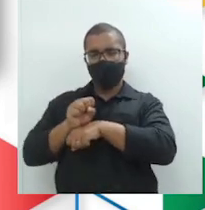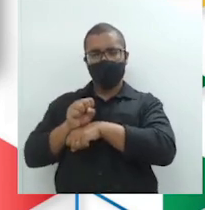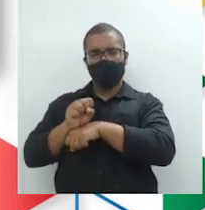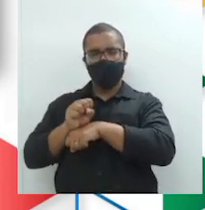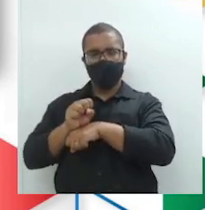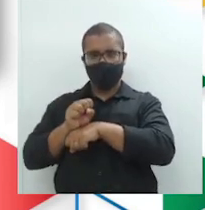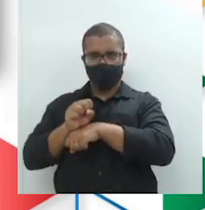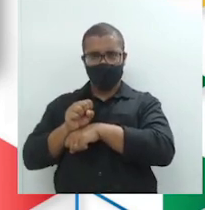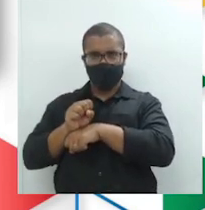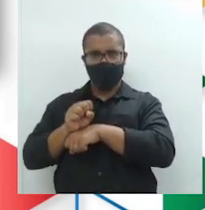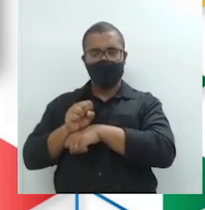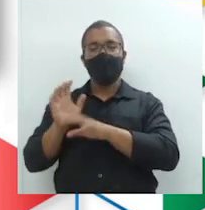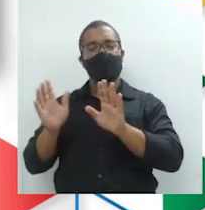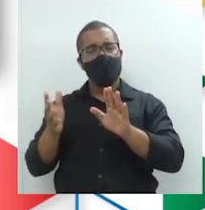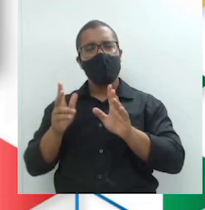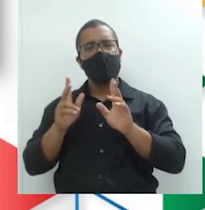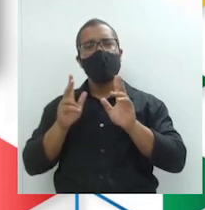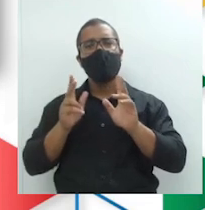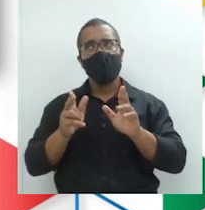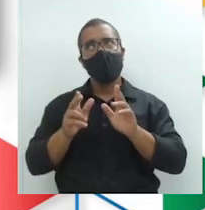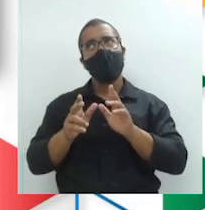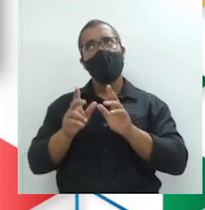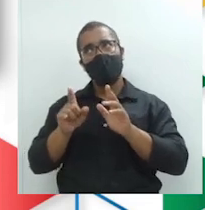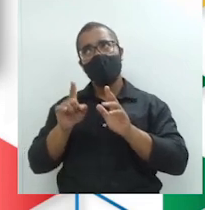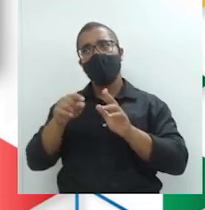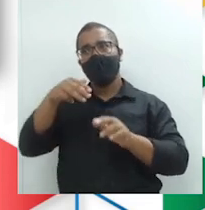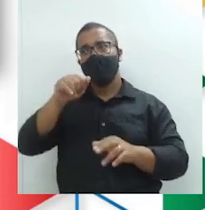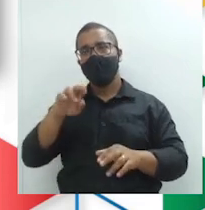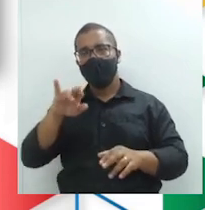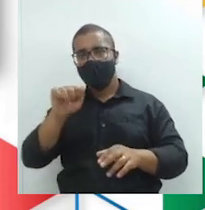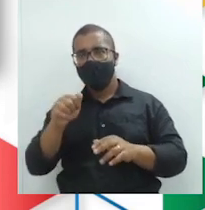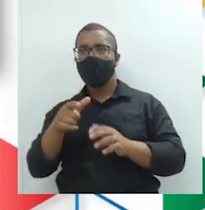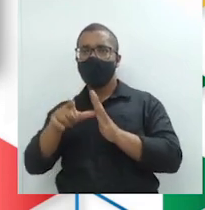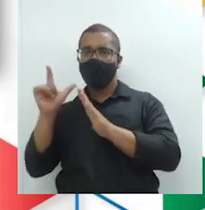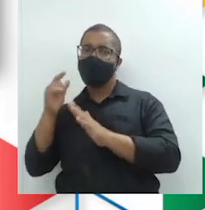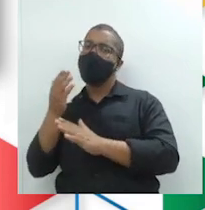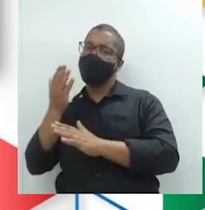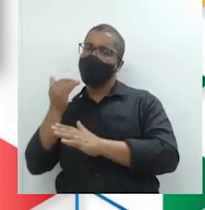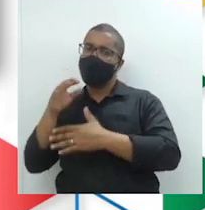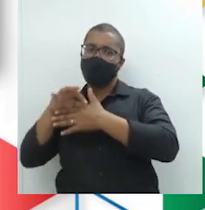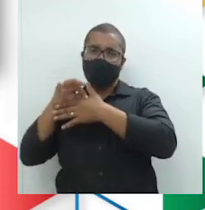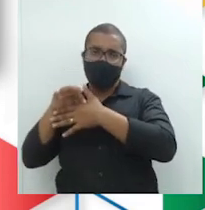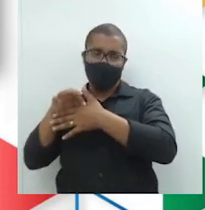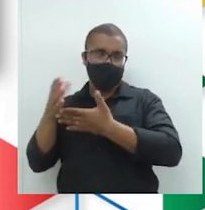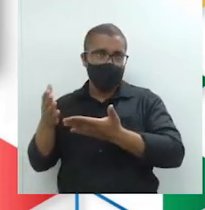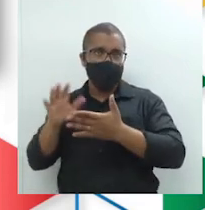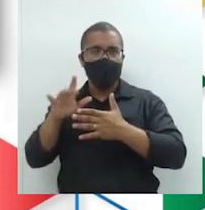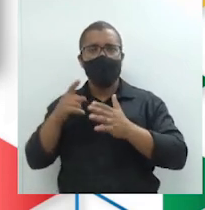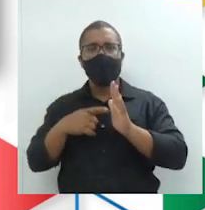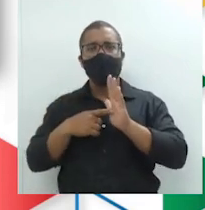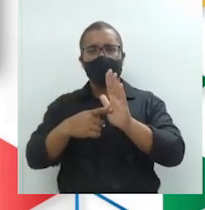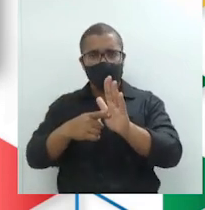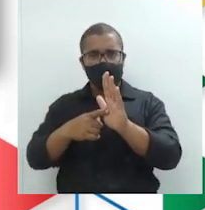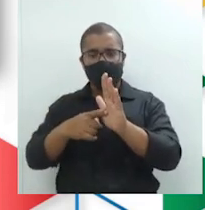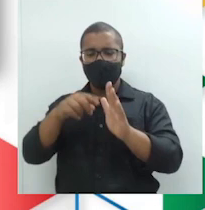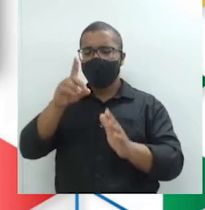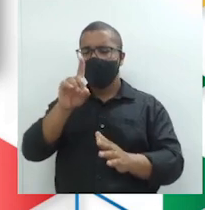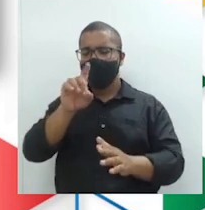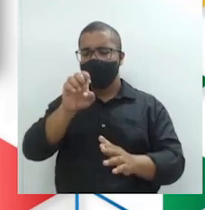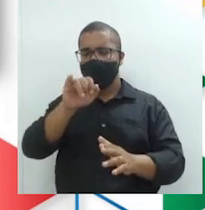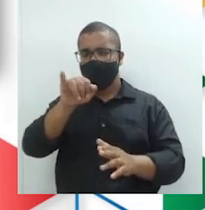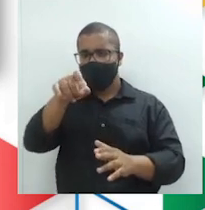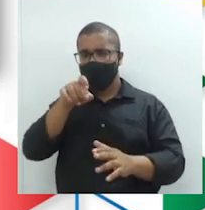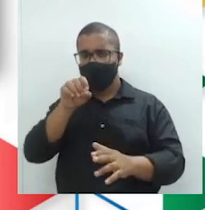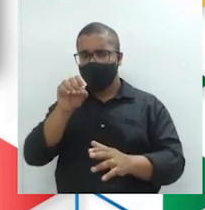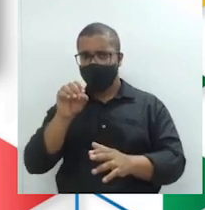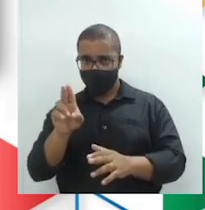carne. Pressupõe que Maria comia. Veja que o verbo deixou explícito vai sinalizar